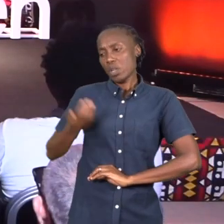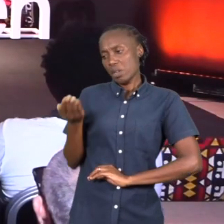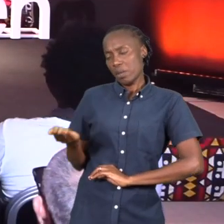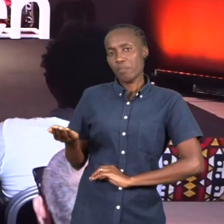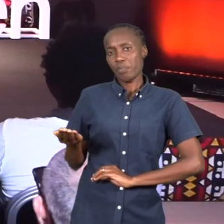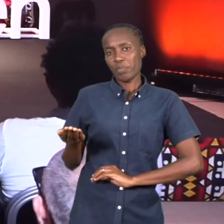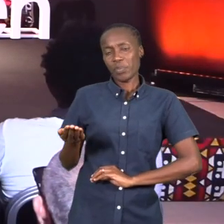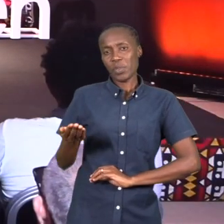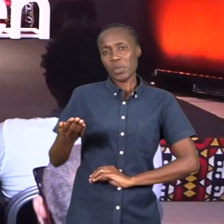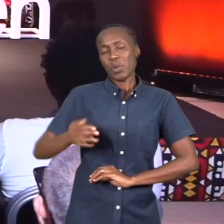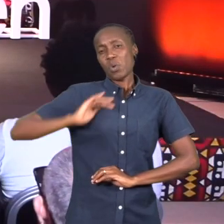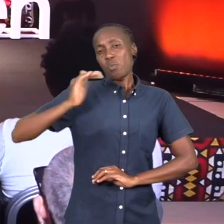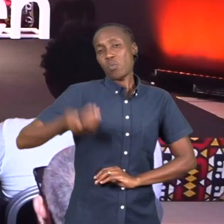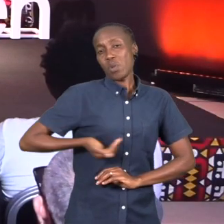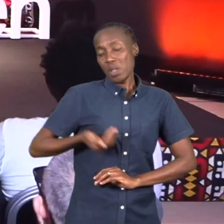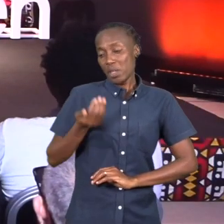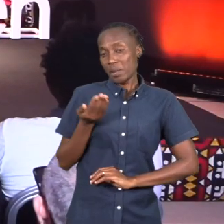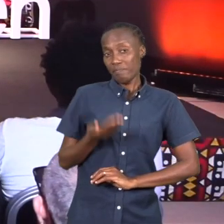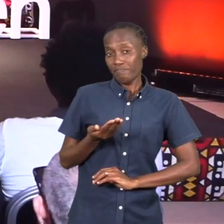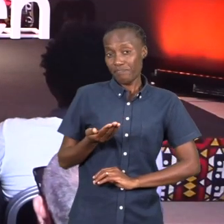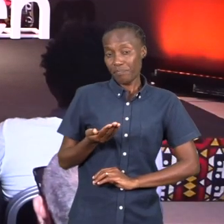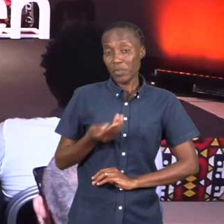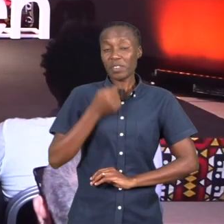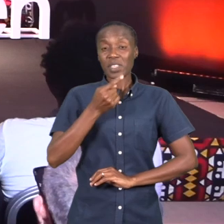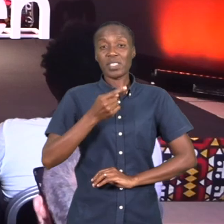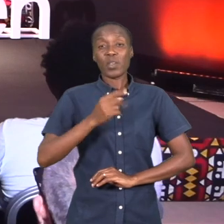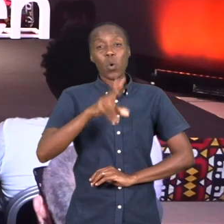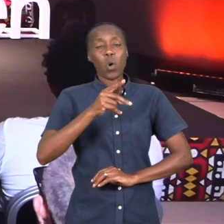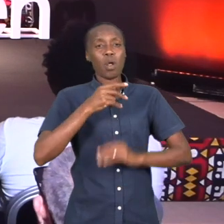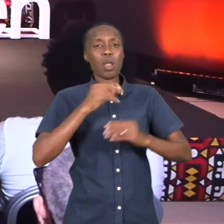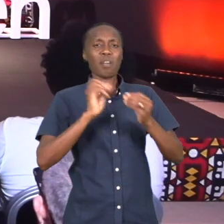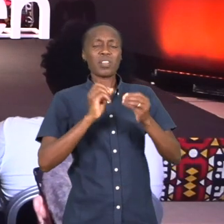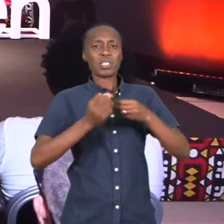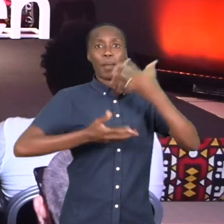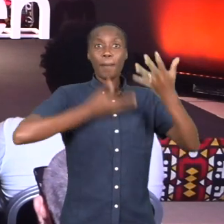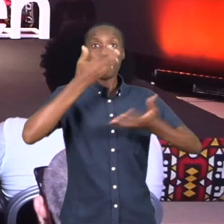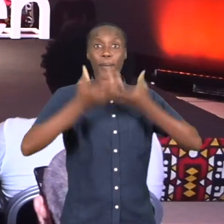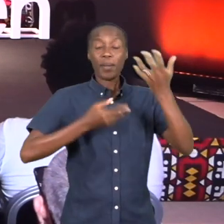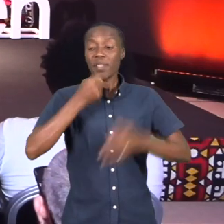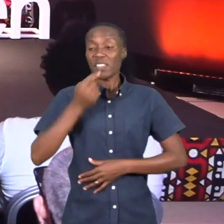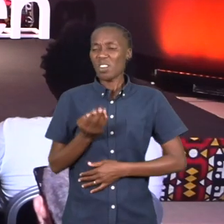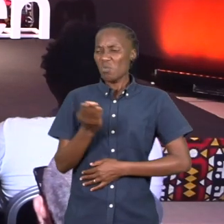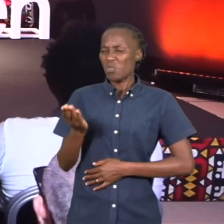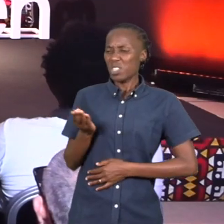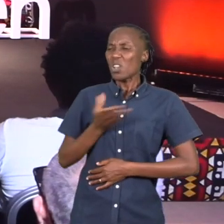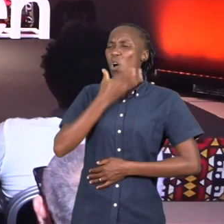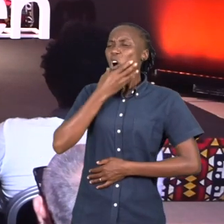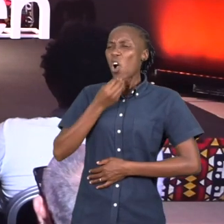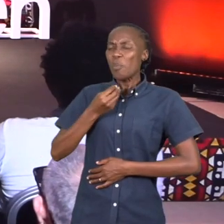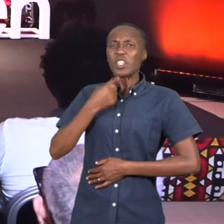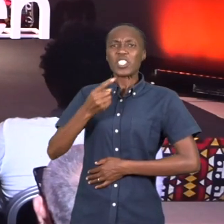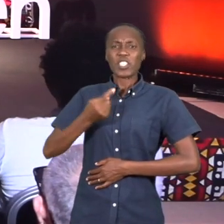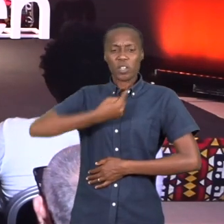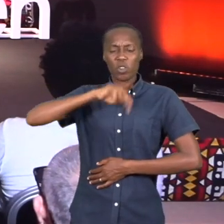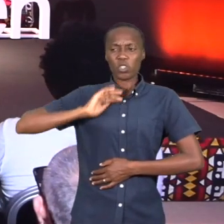Conforme escreveu a poetisa Natasha Sokre, não queremos nos apropriar das vossas bolas. Queremos